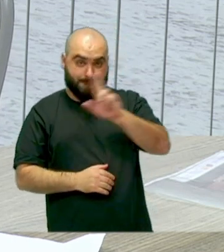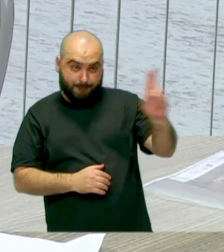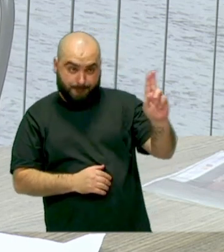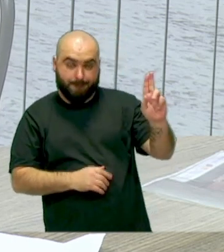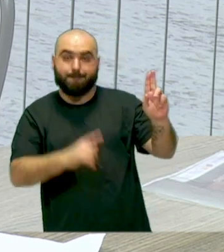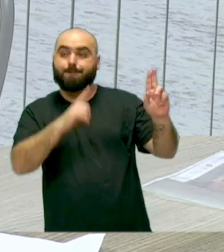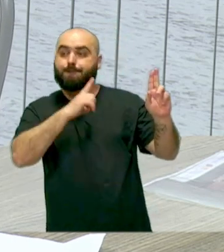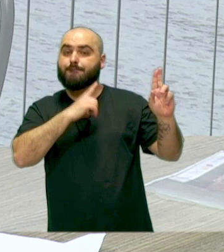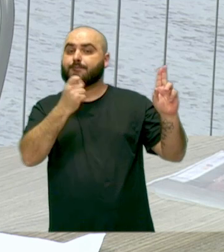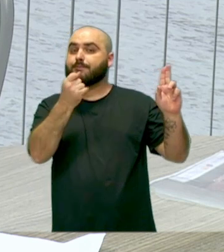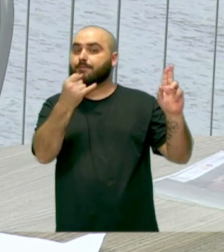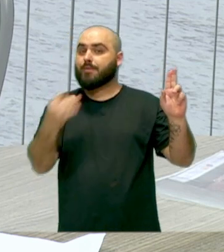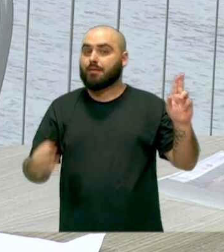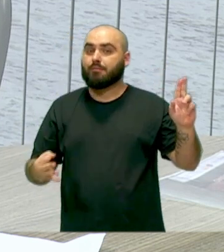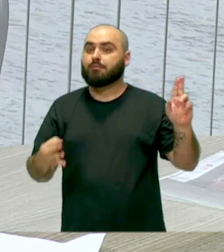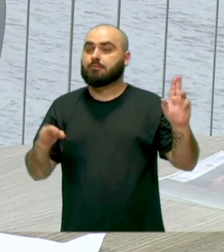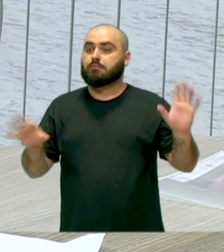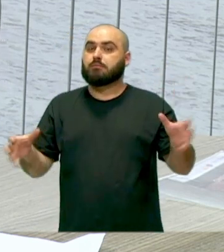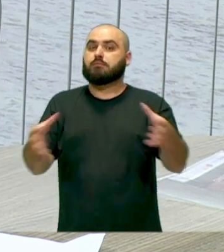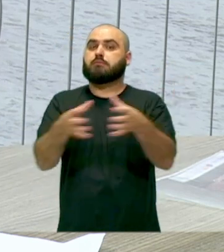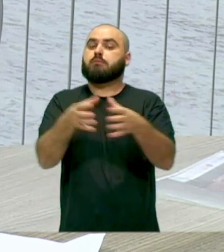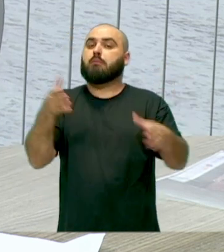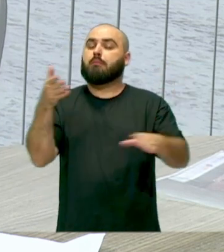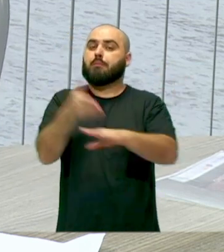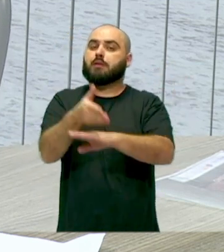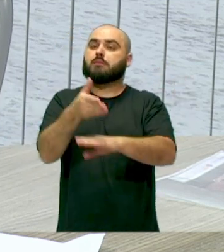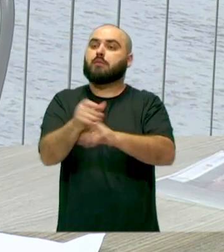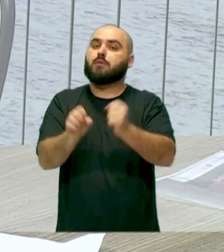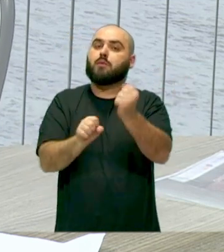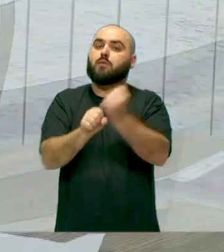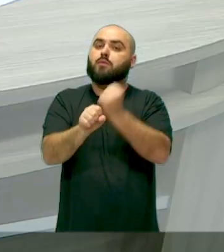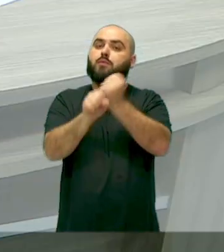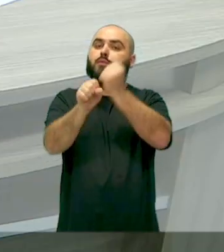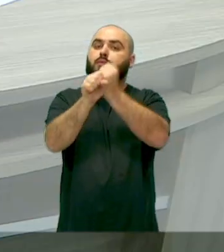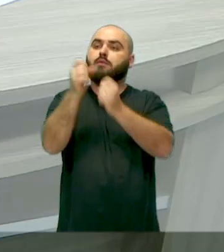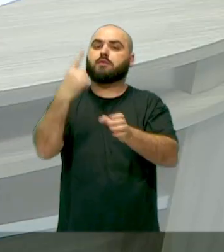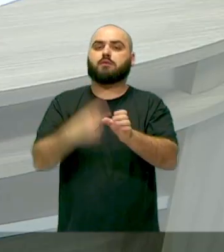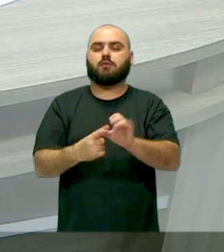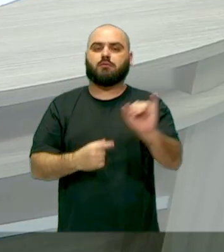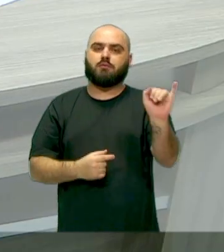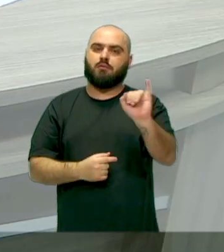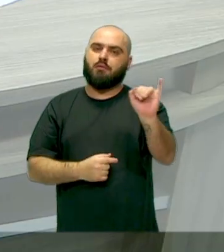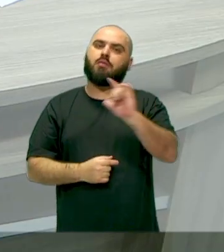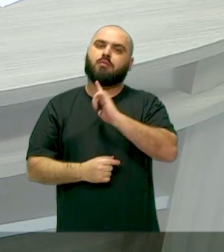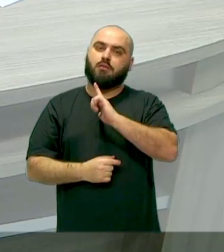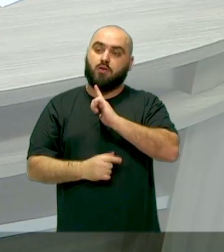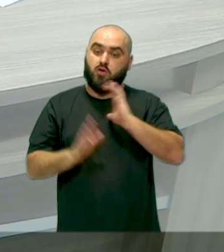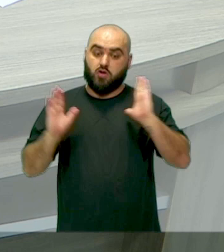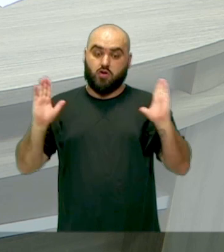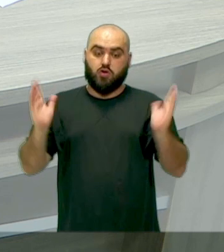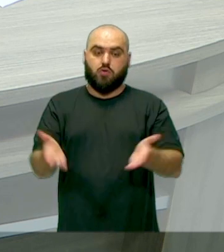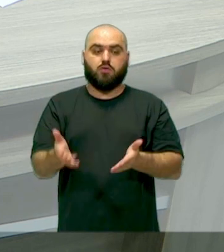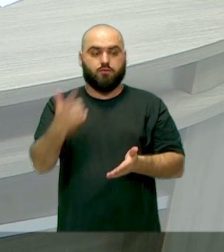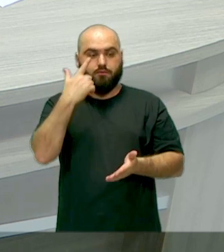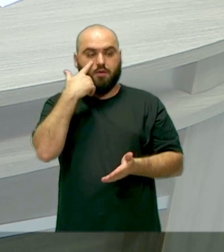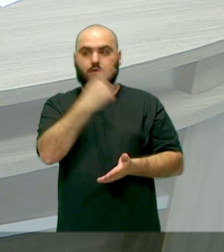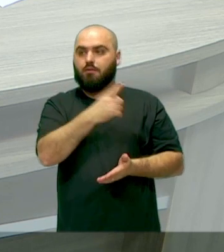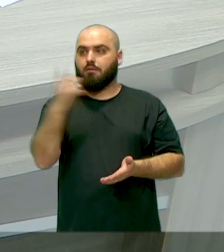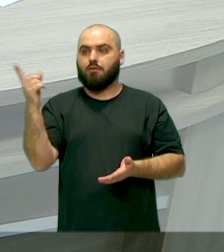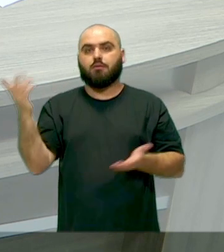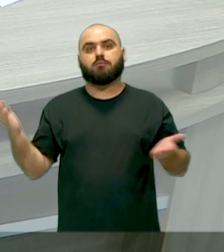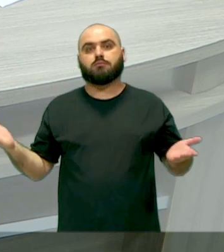um número grande que participou da construção dessa cidade e que hoje está aí ainda.